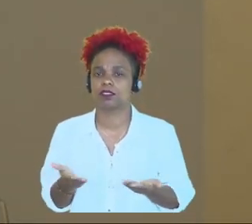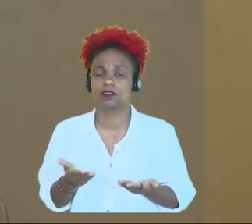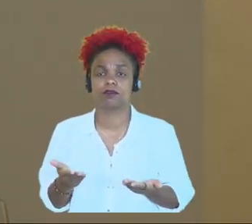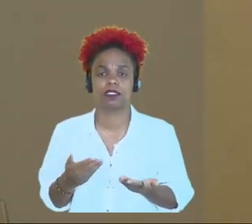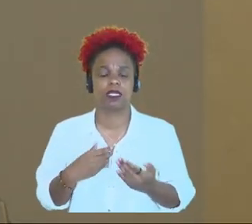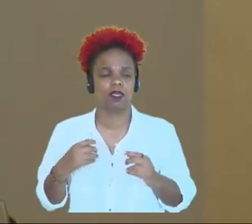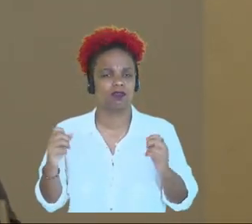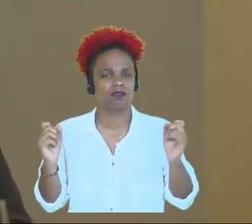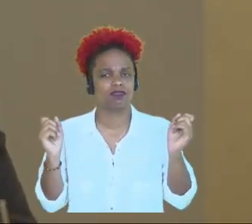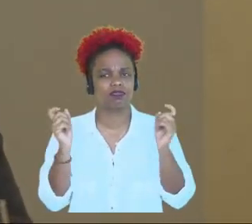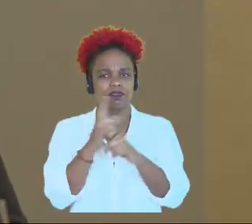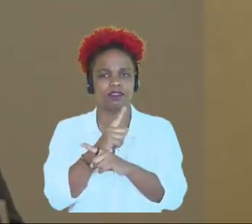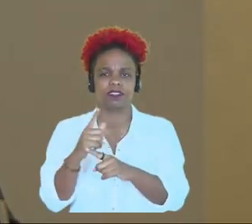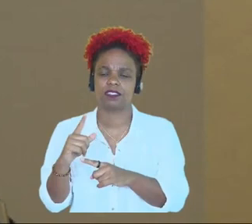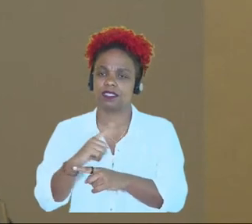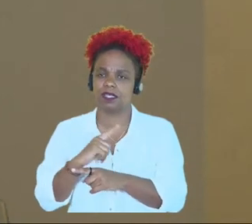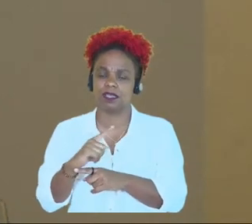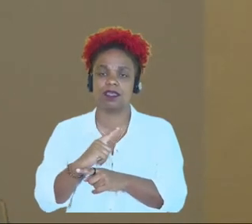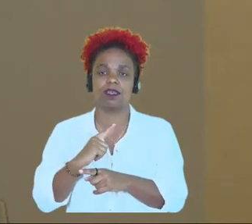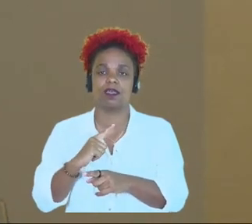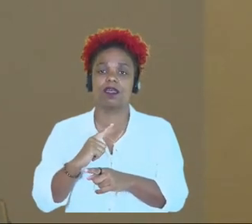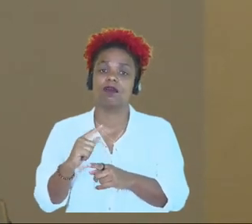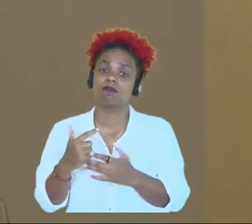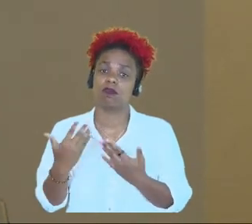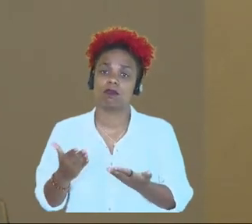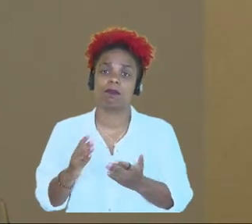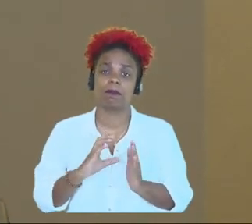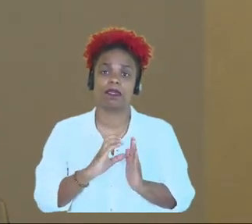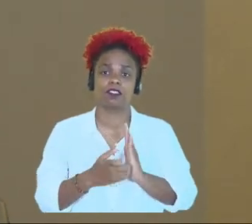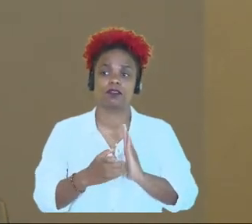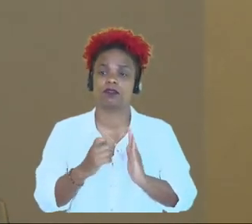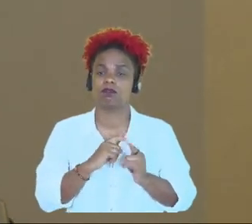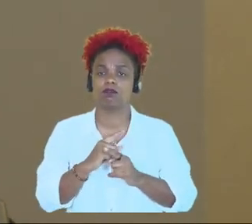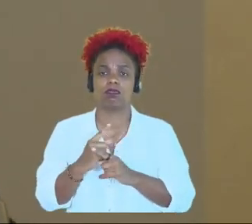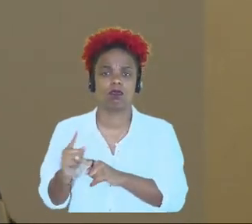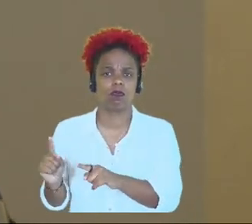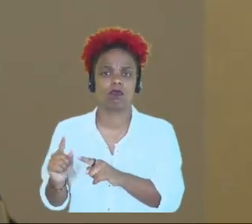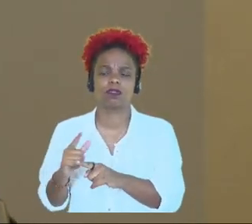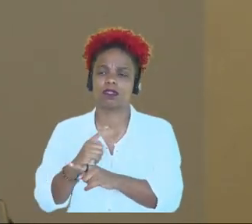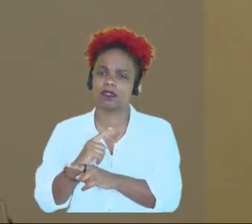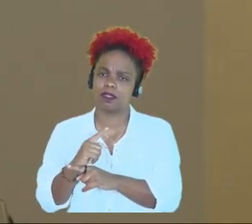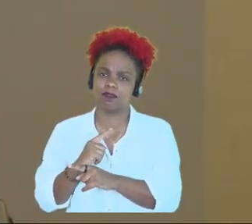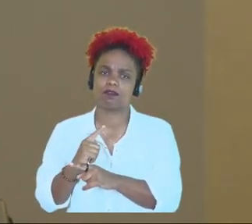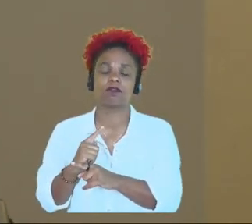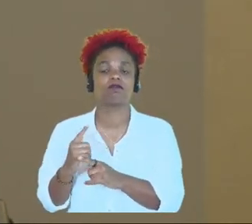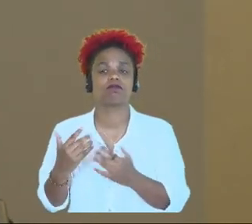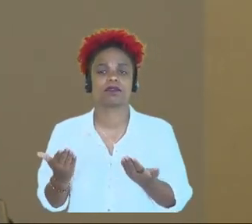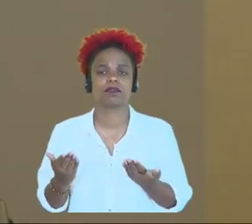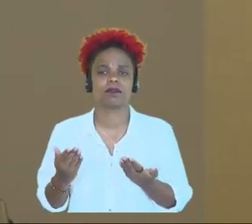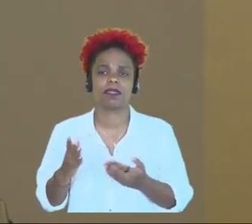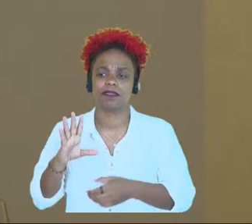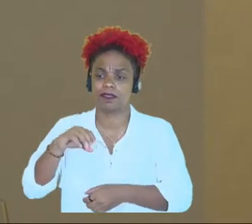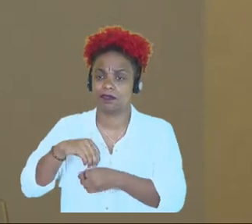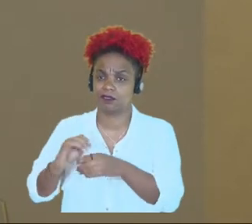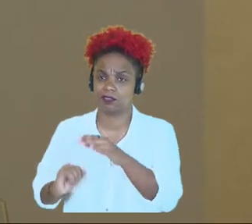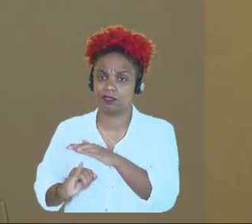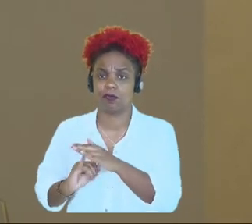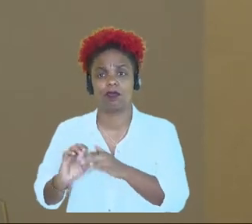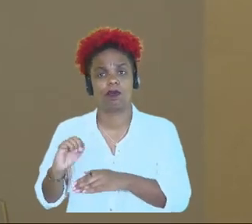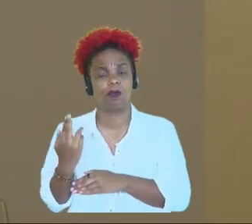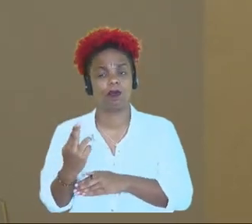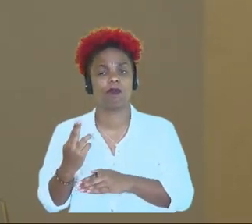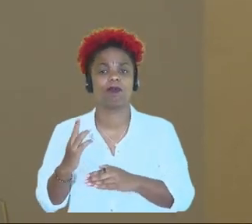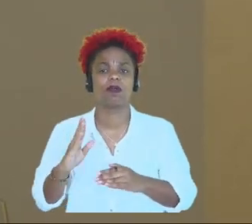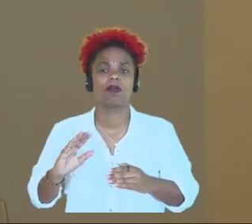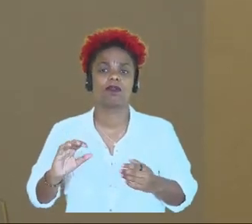muito difícil ser oposição na Hungria. É muito difícil ser oposição institucionalizada em partidos ou no parlamento,